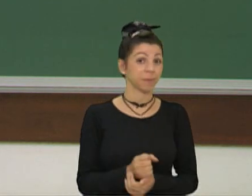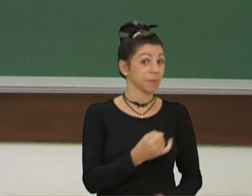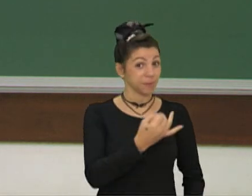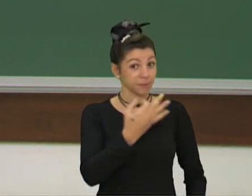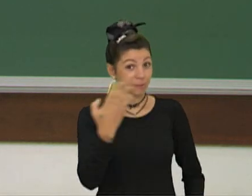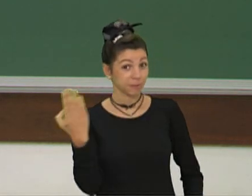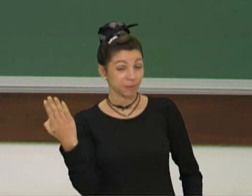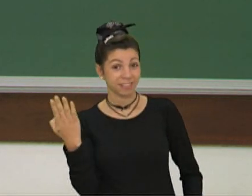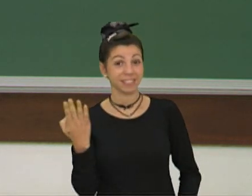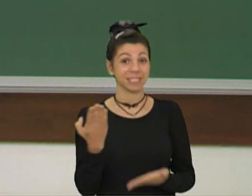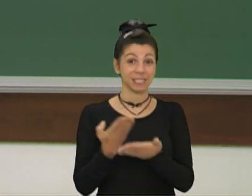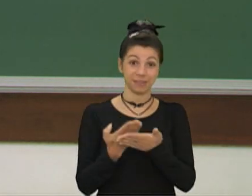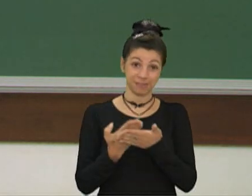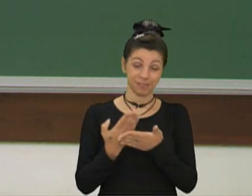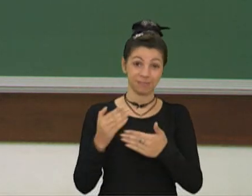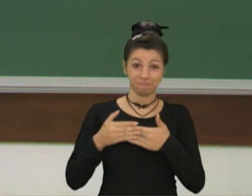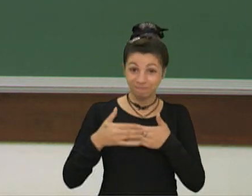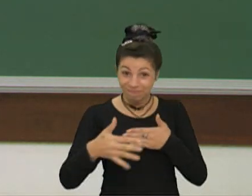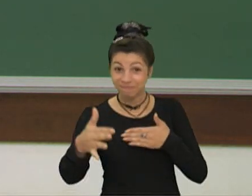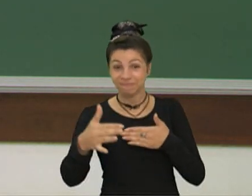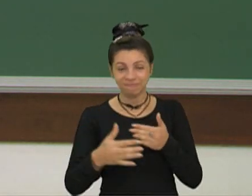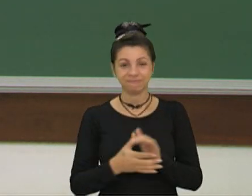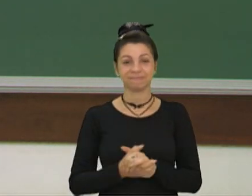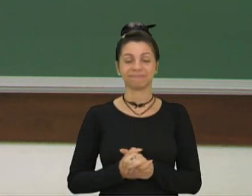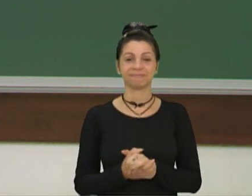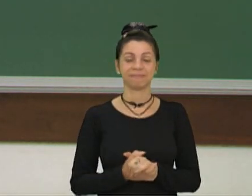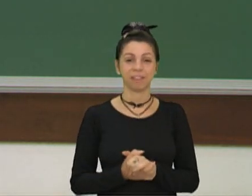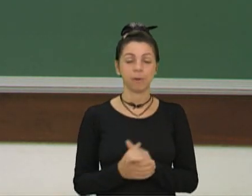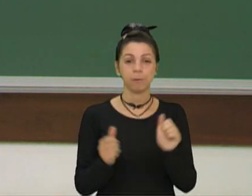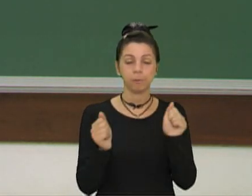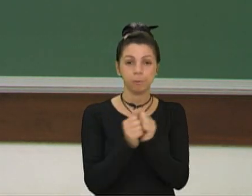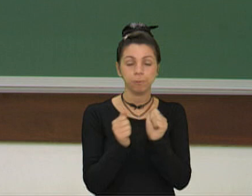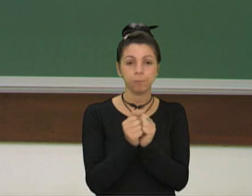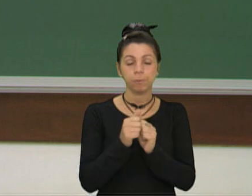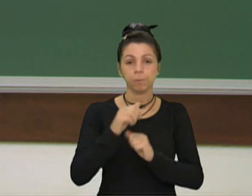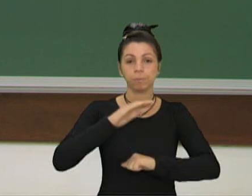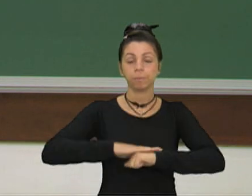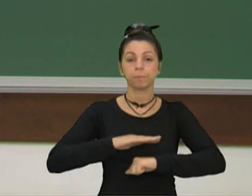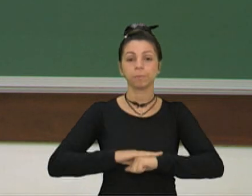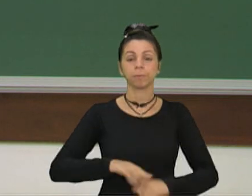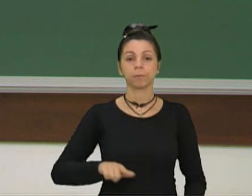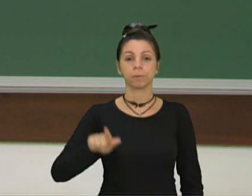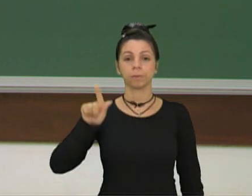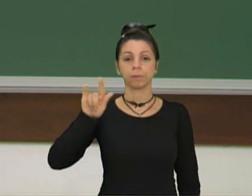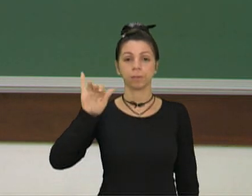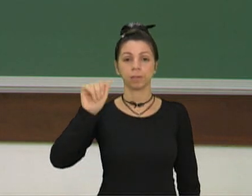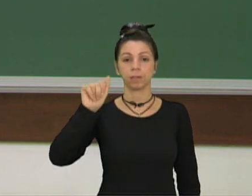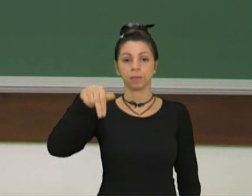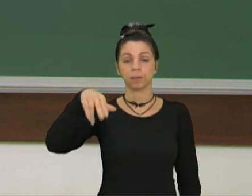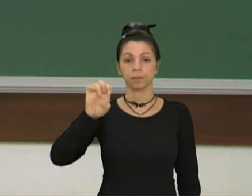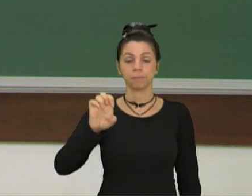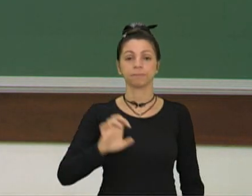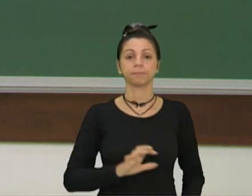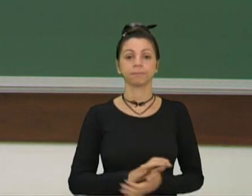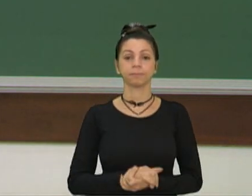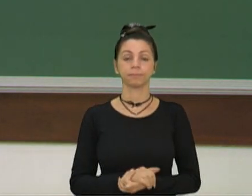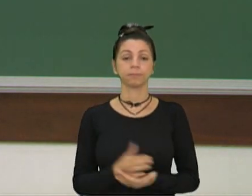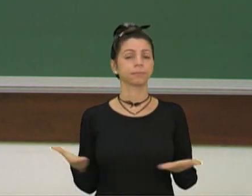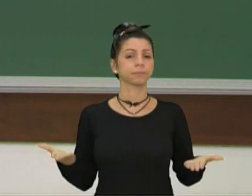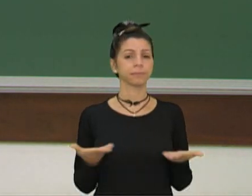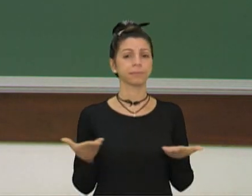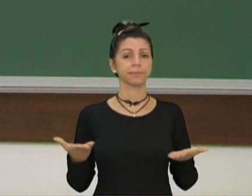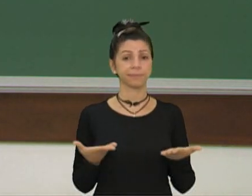aulas já estamos passando. Então, estou com vocês, eu, a professora Giane, para mais essa aula. E vamos lá.